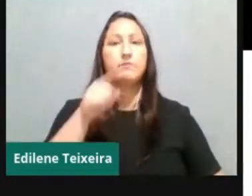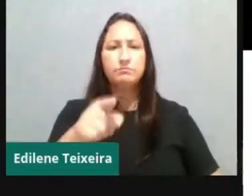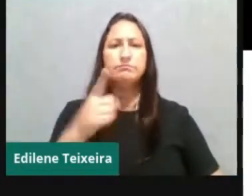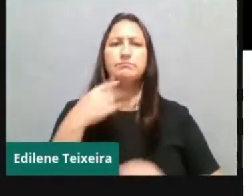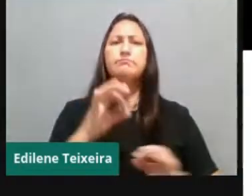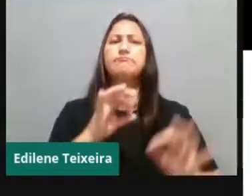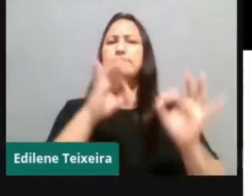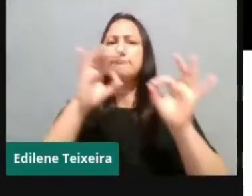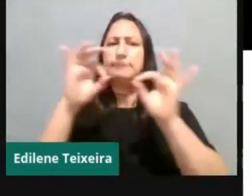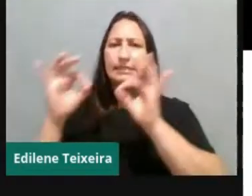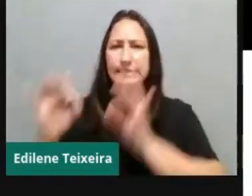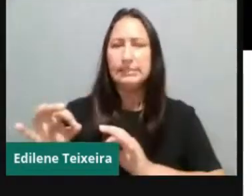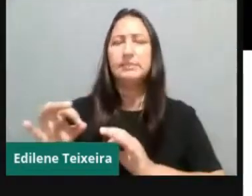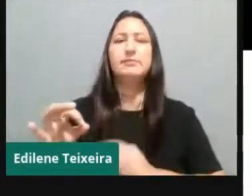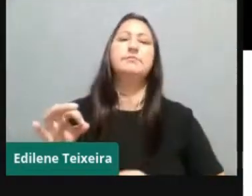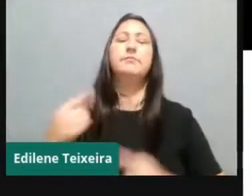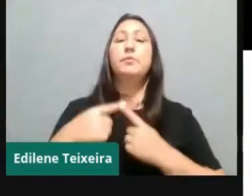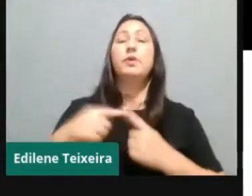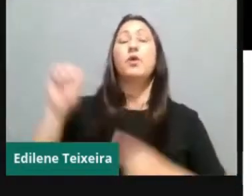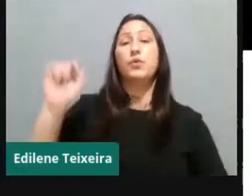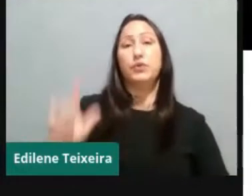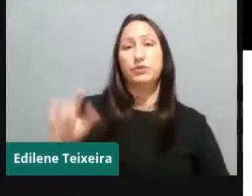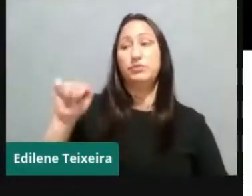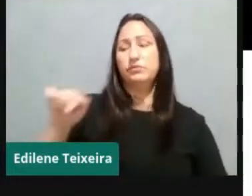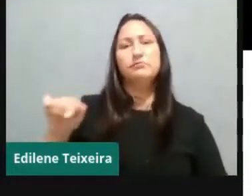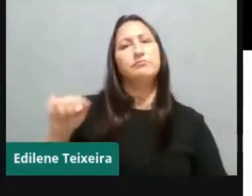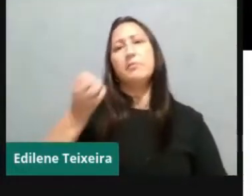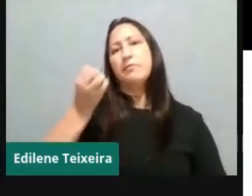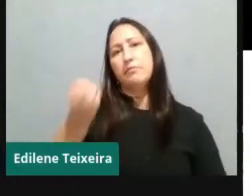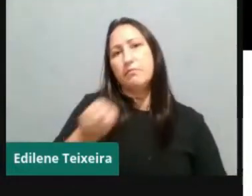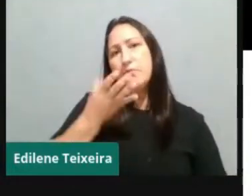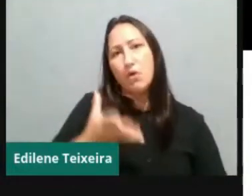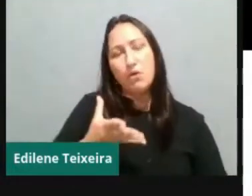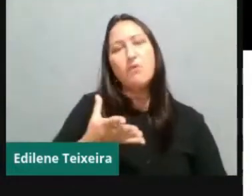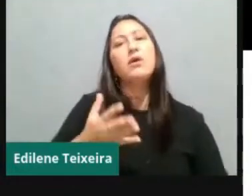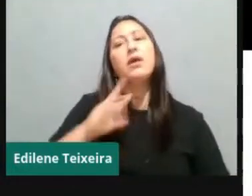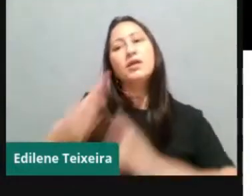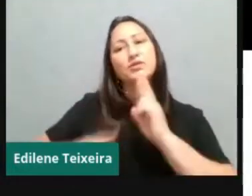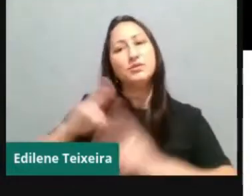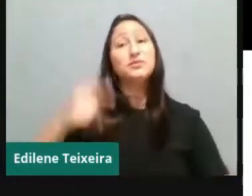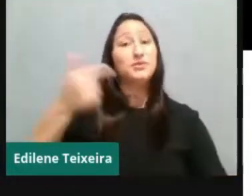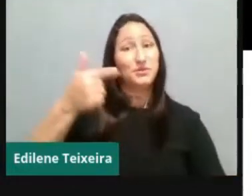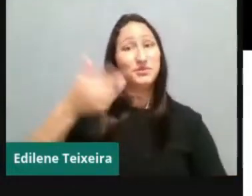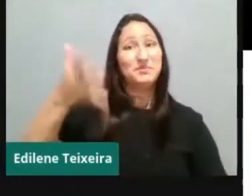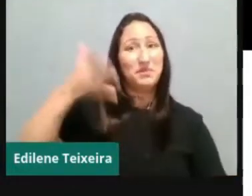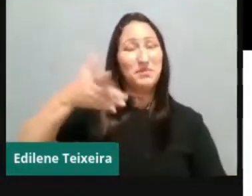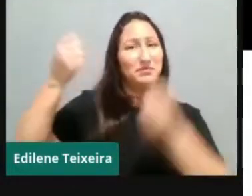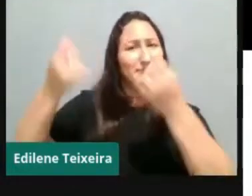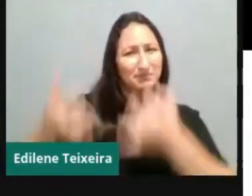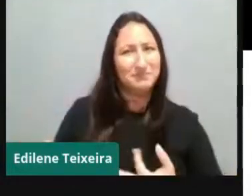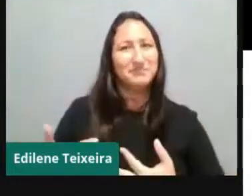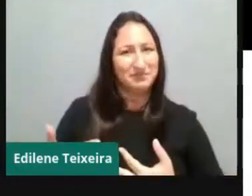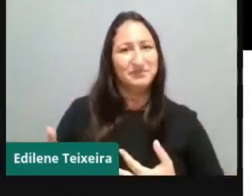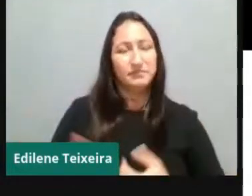porque esses algoritmos, eles reproduzem, que tem bastante a ver com a segunda palestra que a gente vai falar agora, eles reproduzem